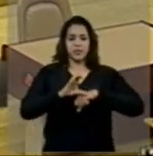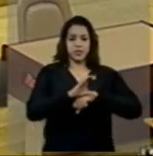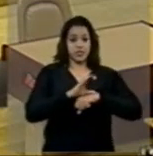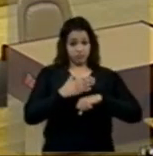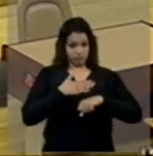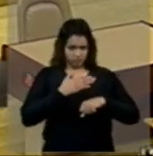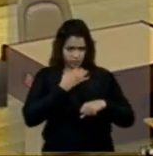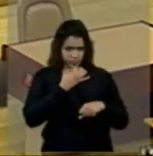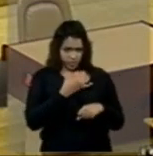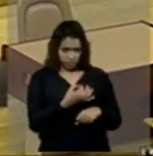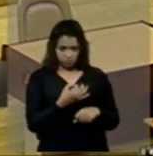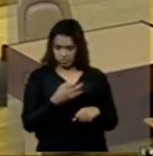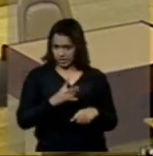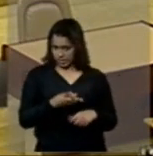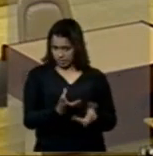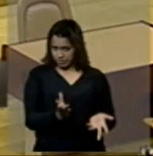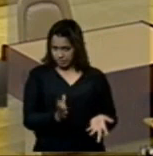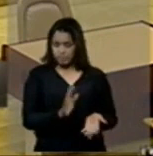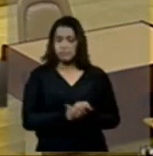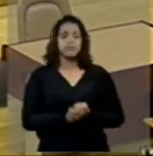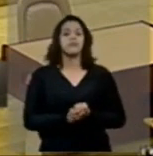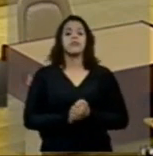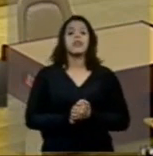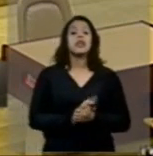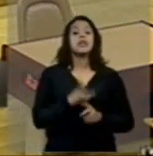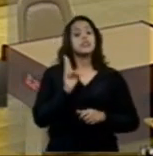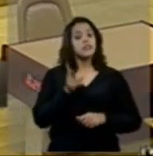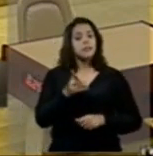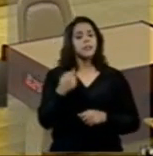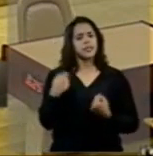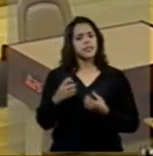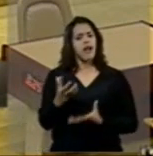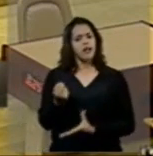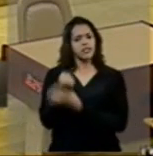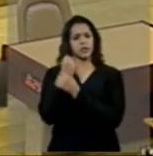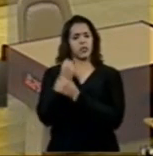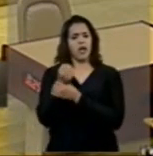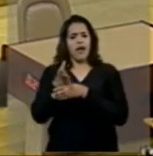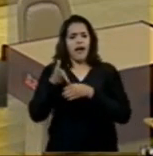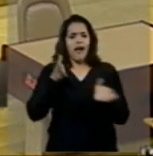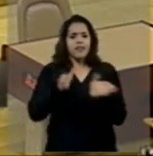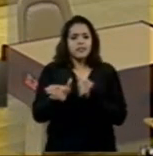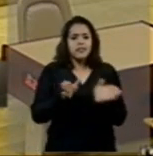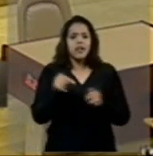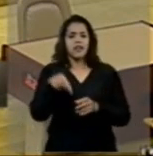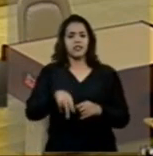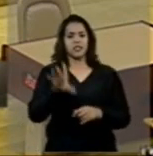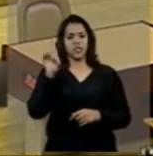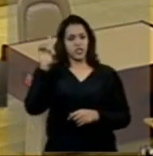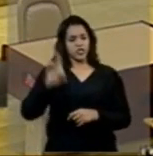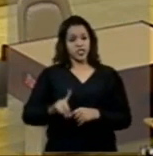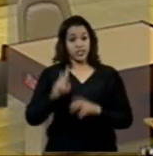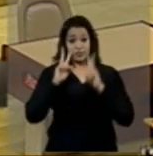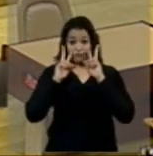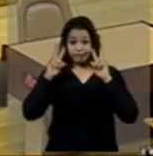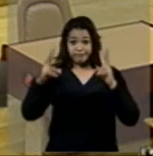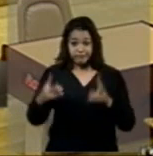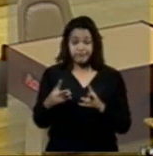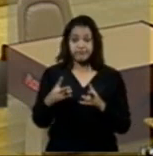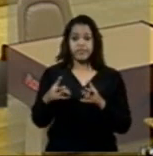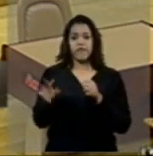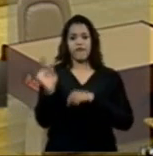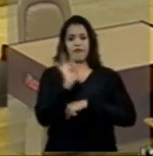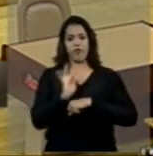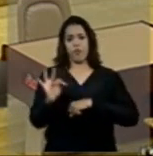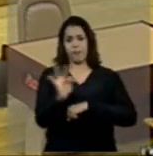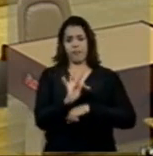na minha visão, sempre, é no sentido de assegurar o acesso a tais direitos do ponto de vista formal